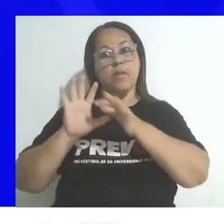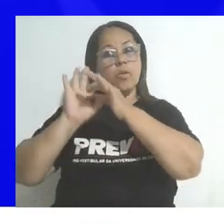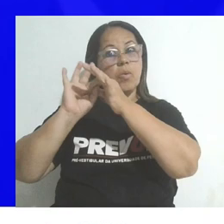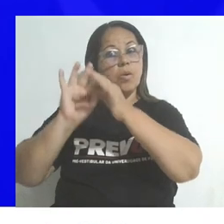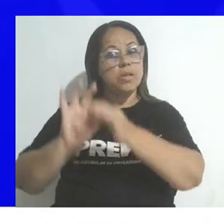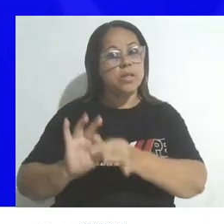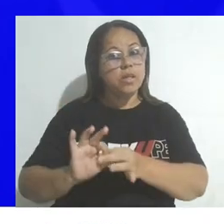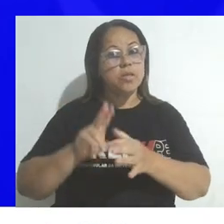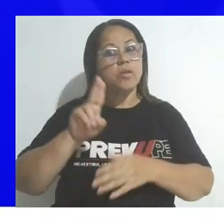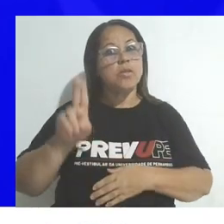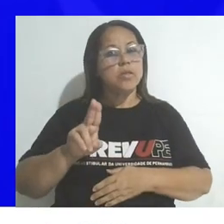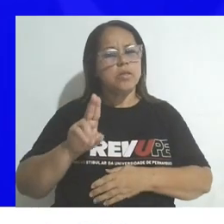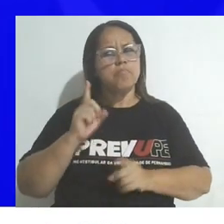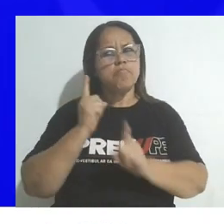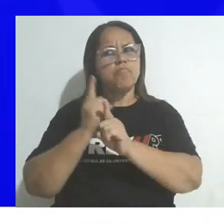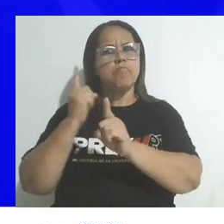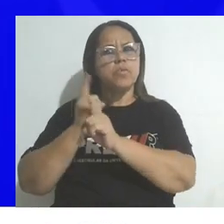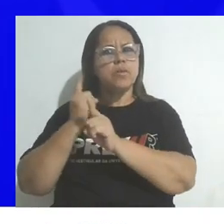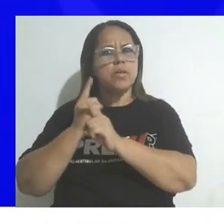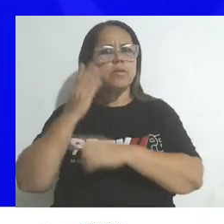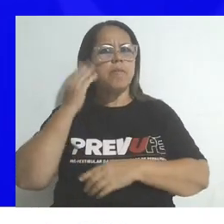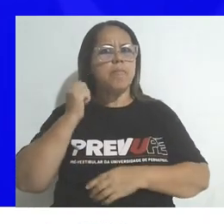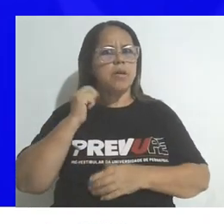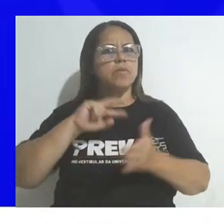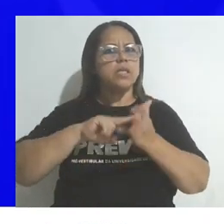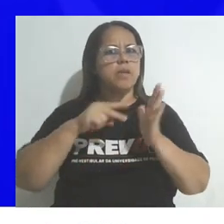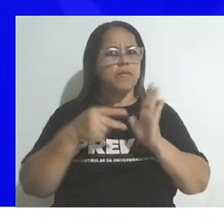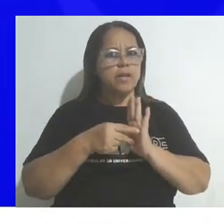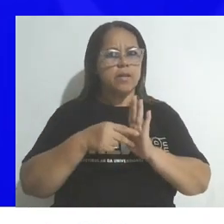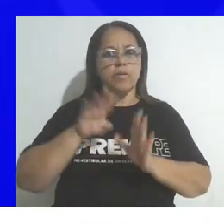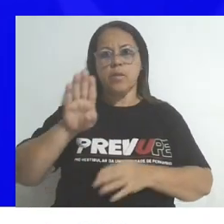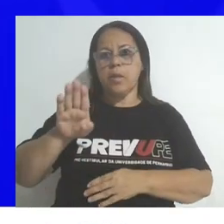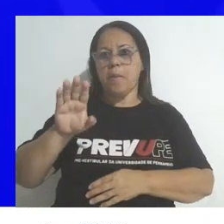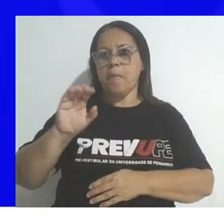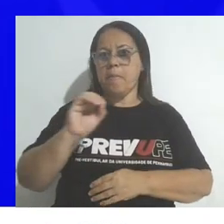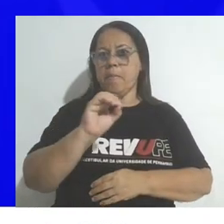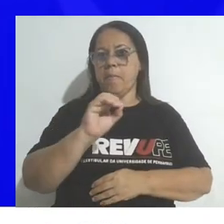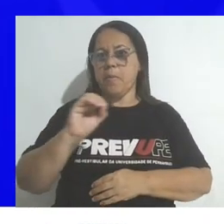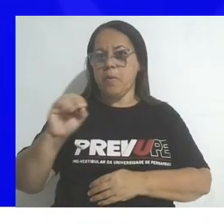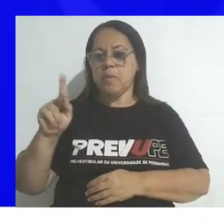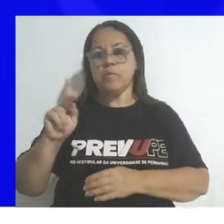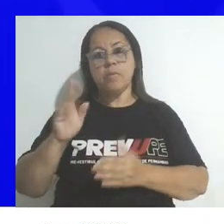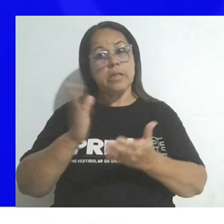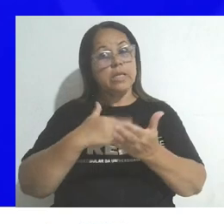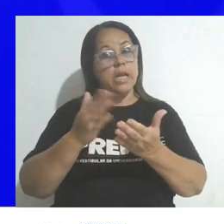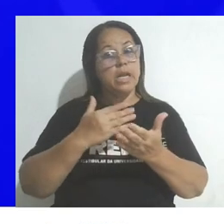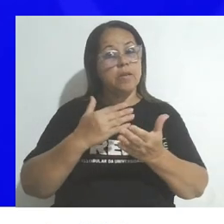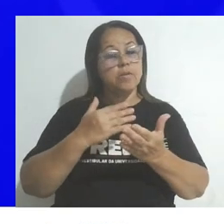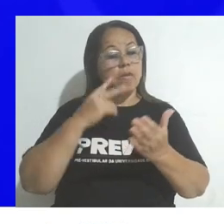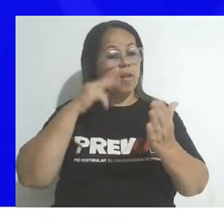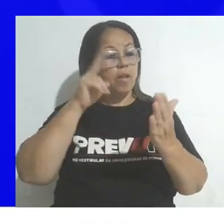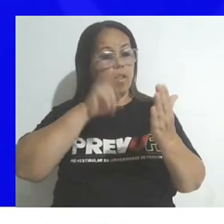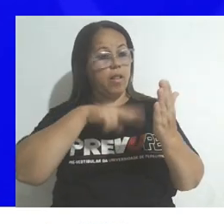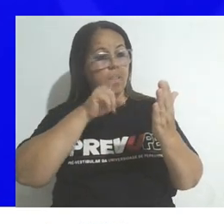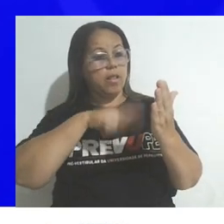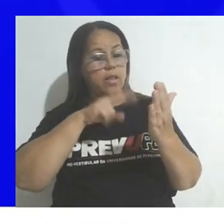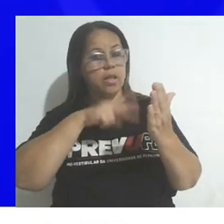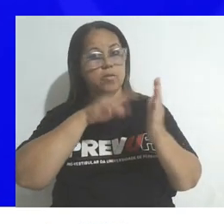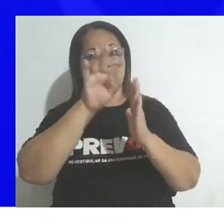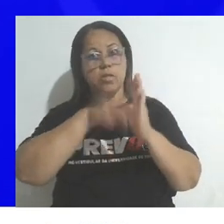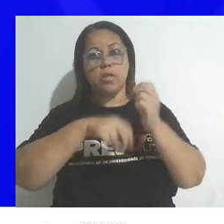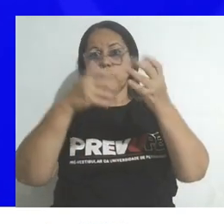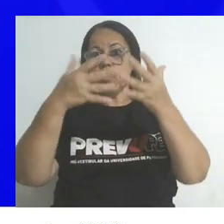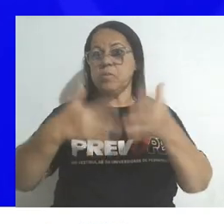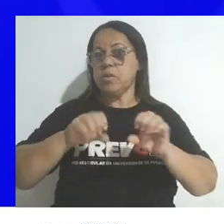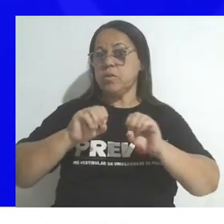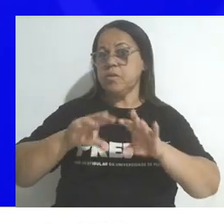utilizada vai ajudar a gente a identificar o significado dela então book pode ser livro se eu tiver fazendo a leitura de um texto